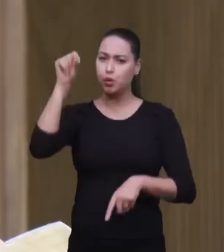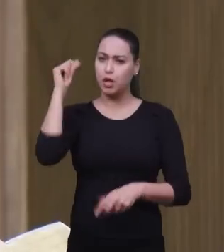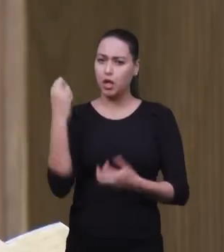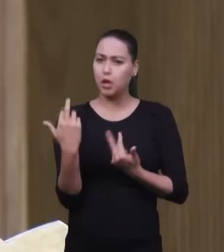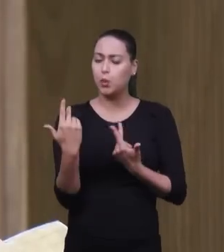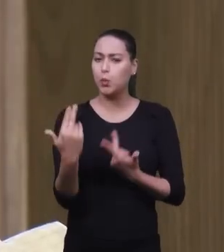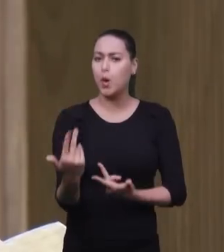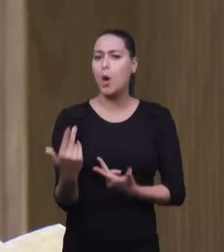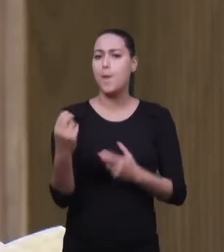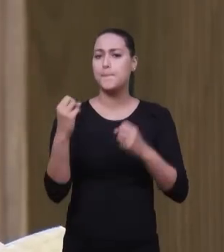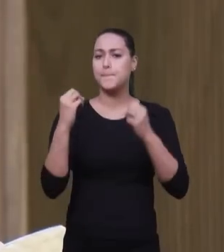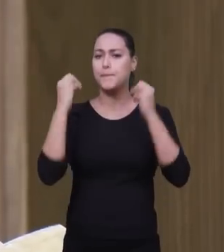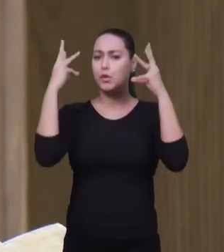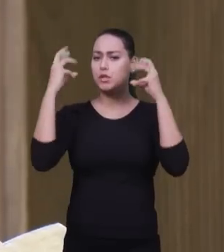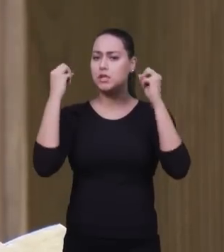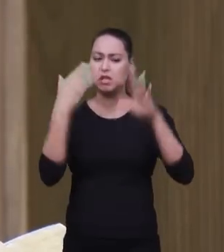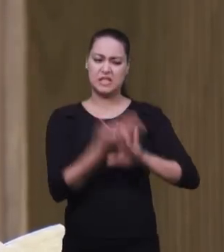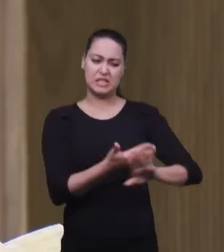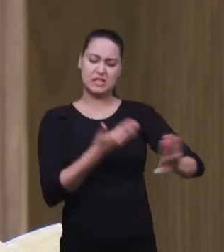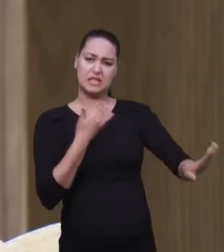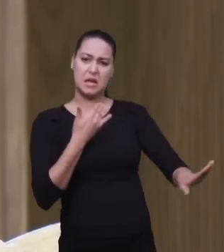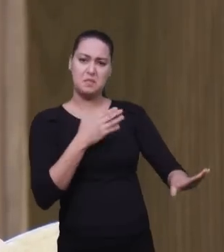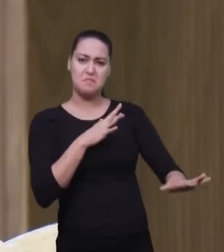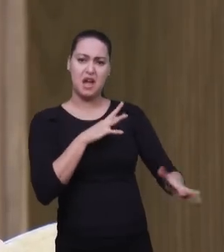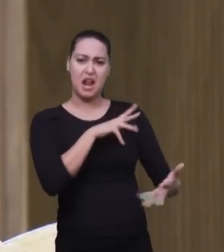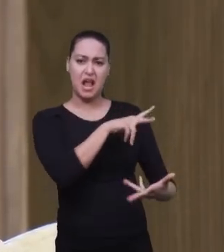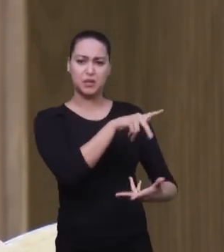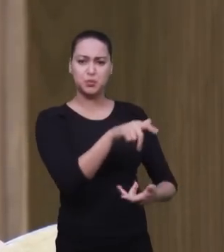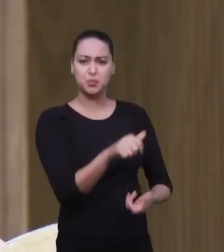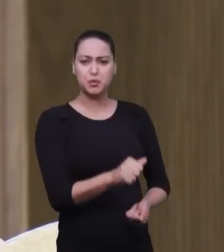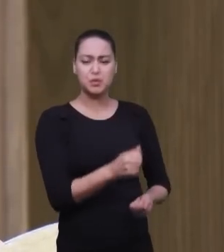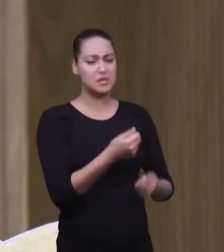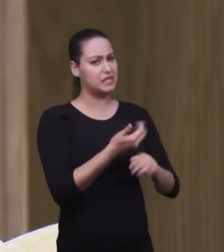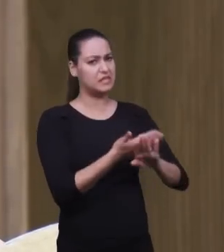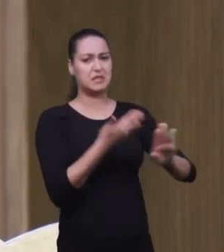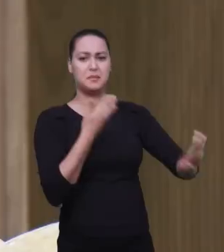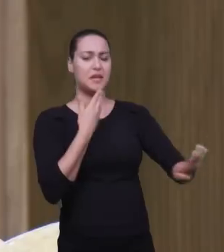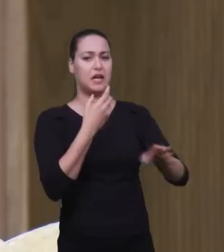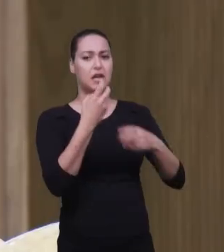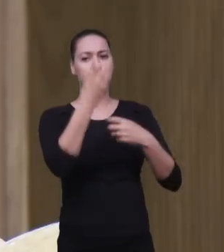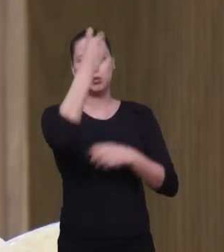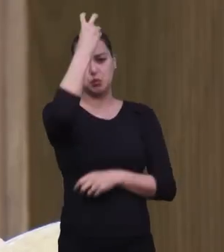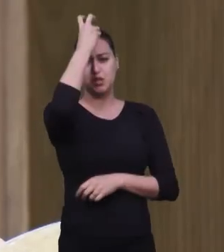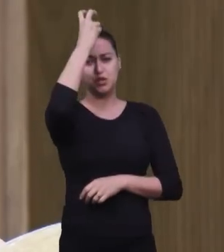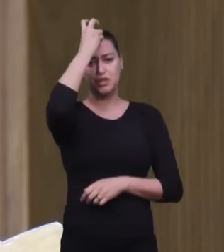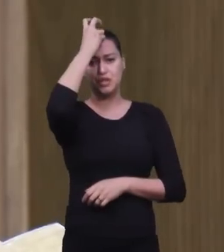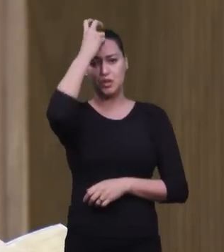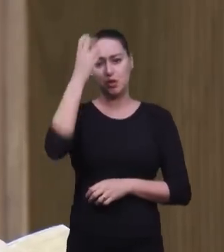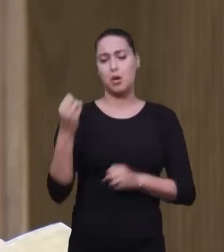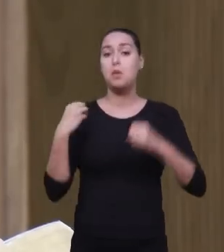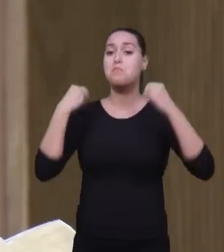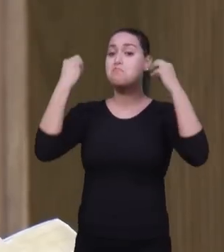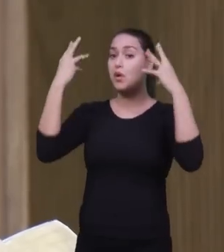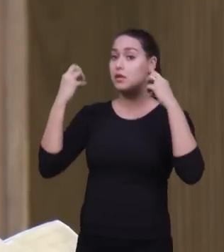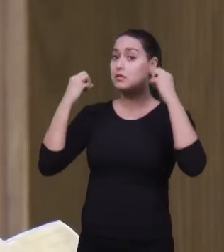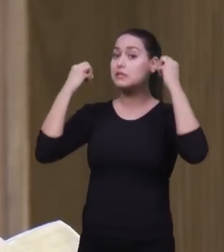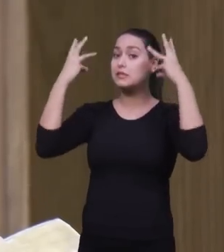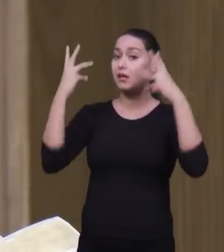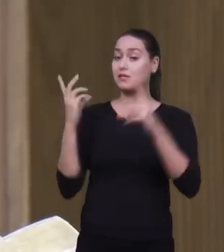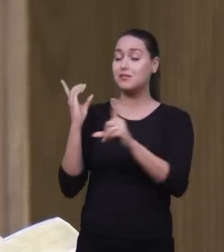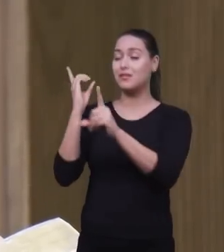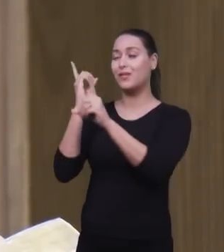como Moisés, de se separar do Egito. Moisés não encontrou lugar para ele. E nós vemos uma